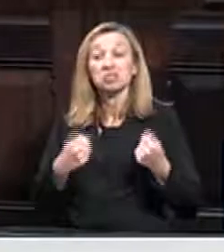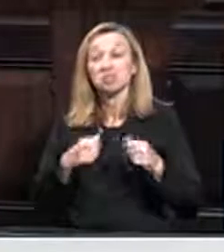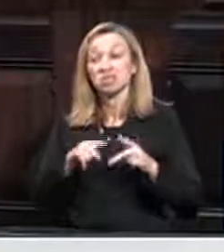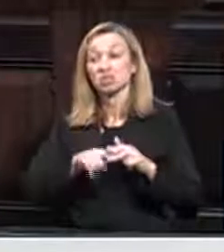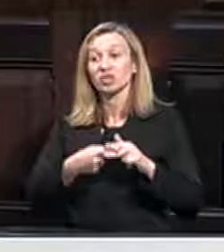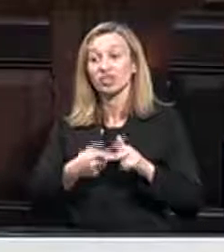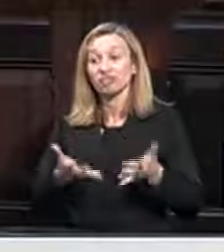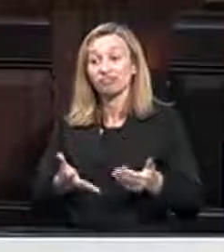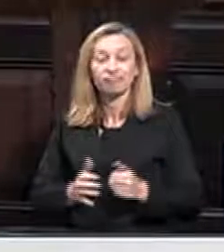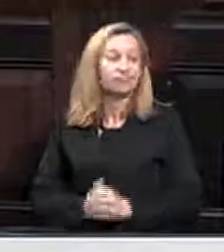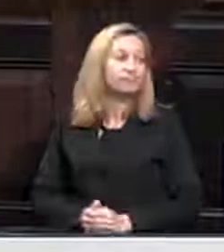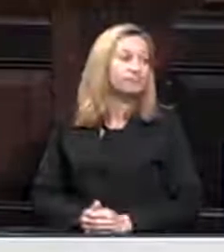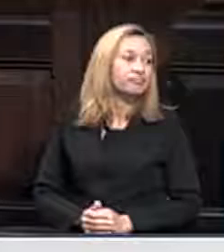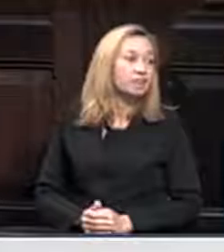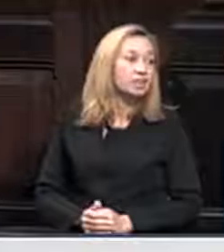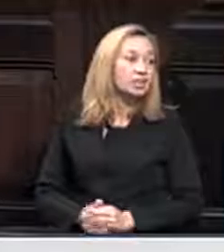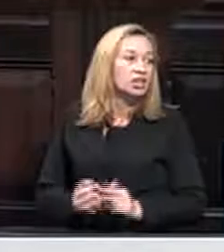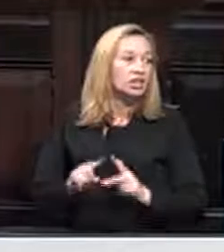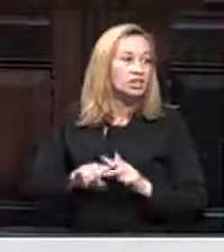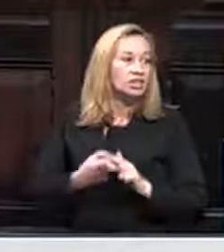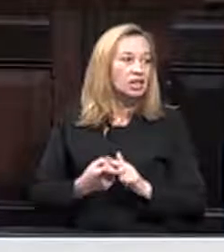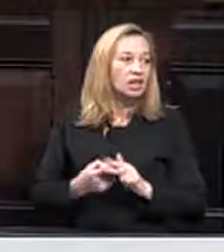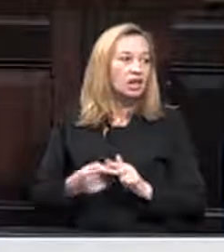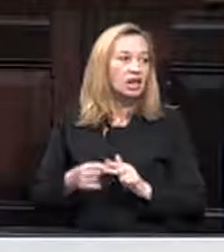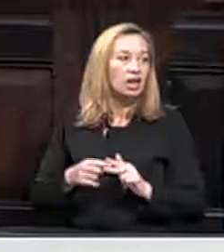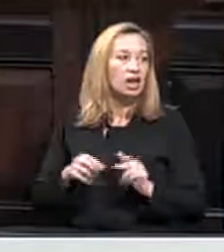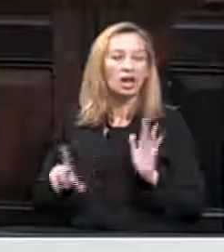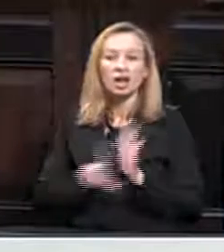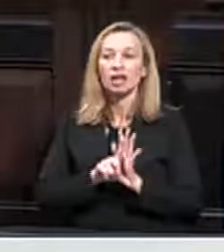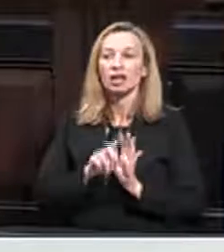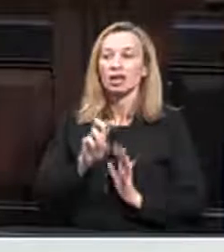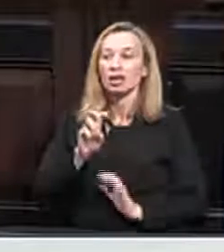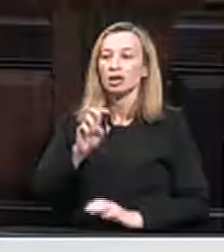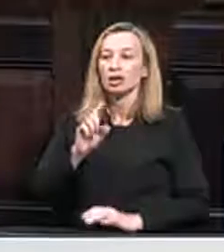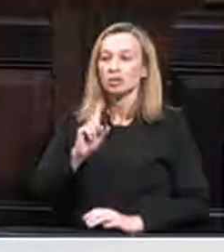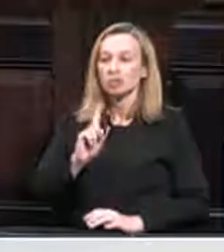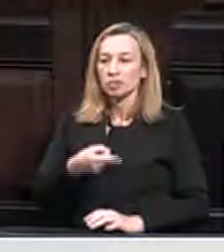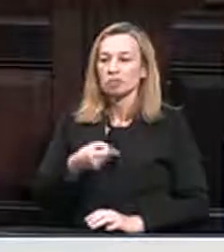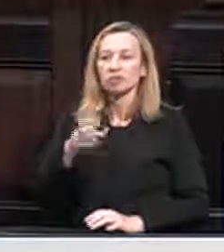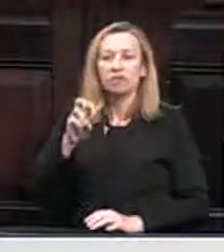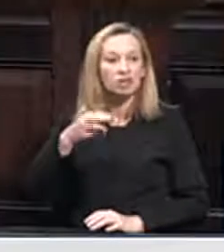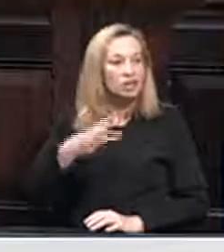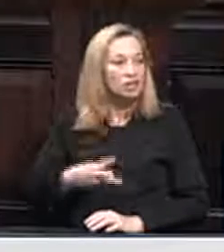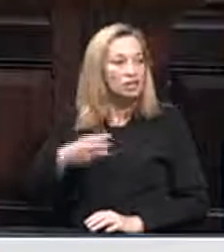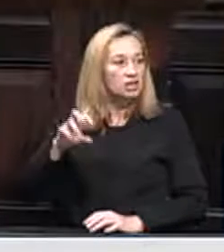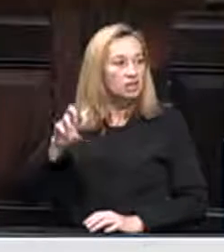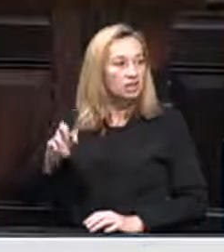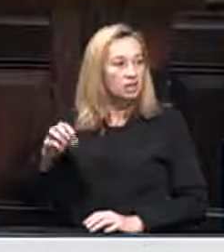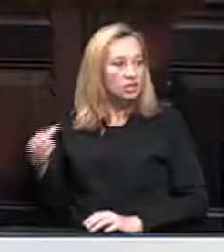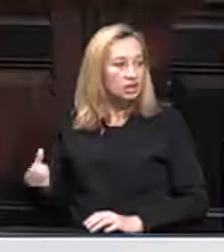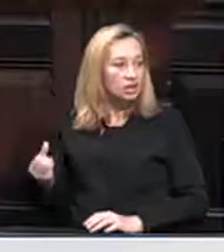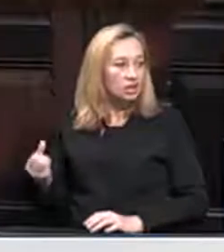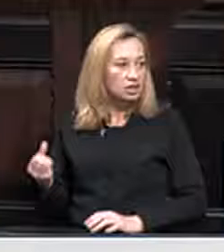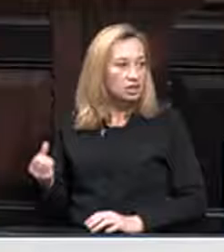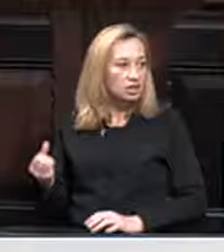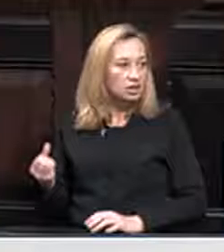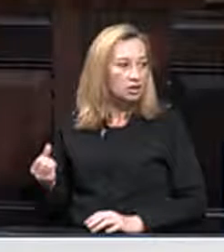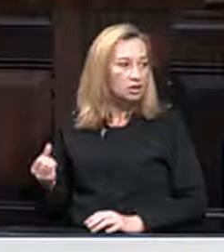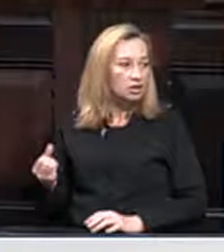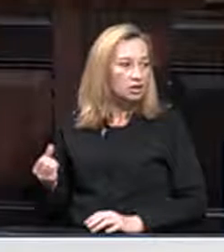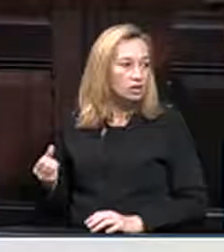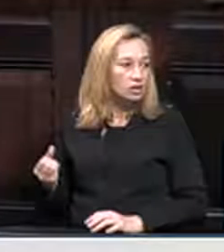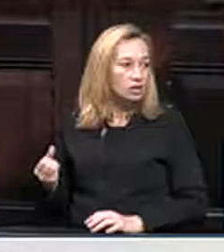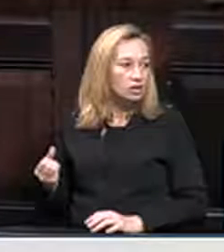modificações, né? Altera a lei 1356 de 1988, que dispõe sobre